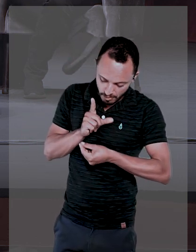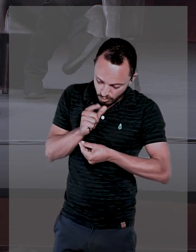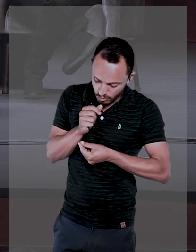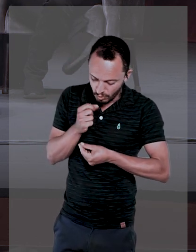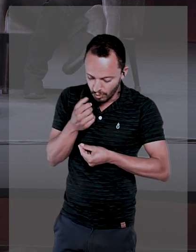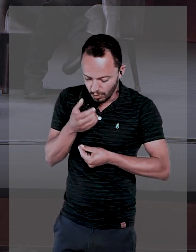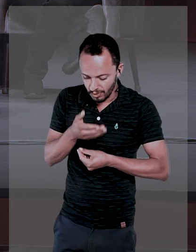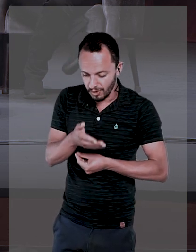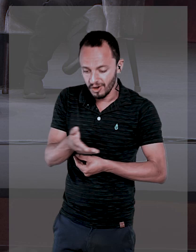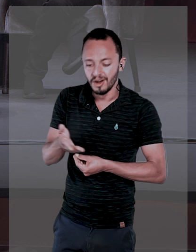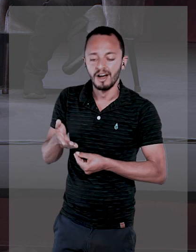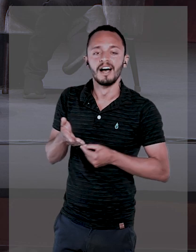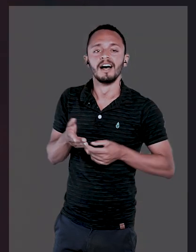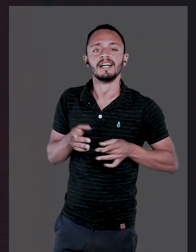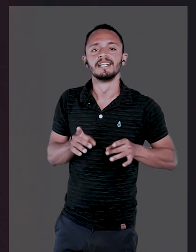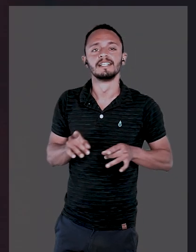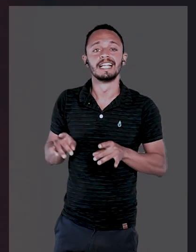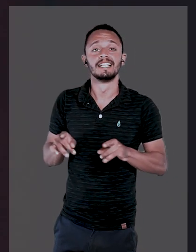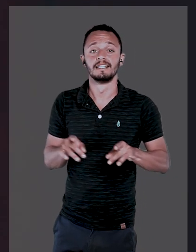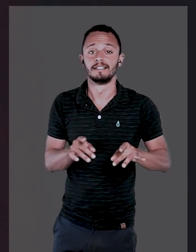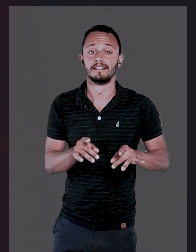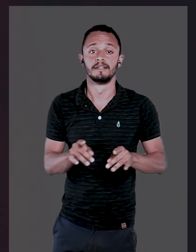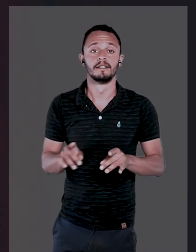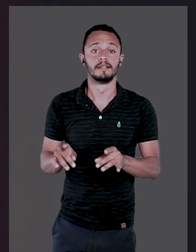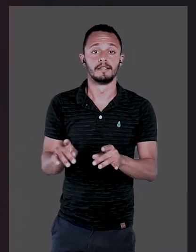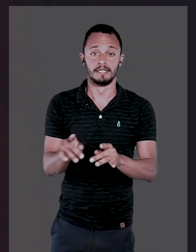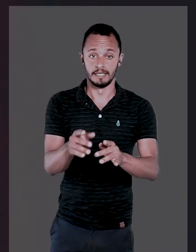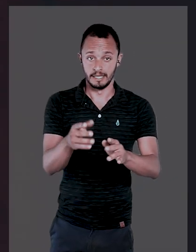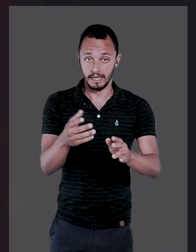grande milagre do amor.